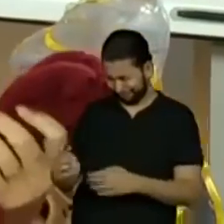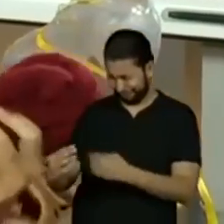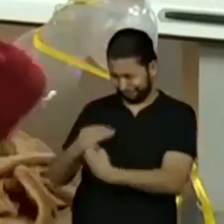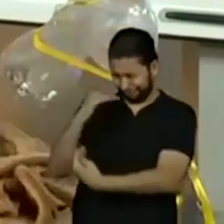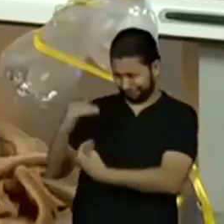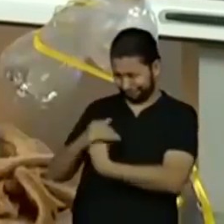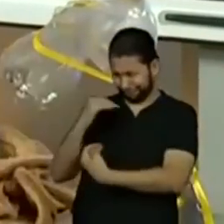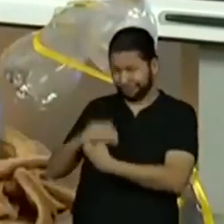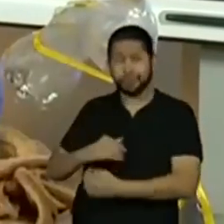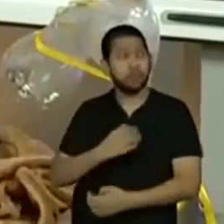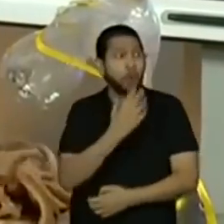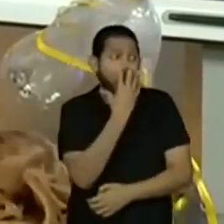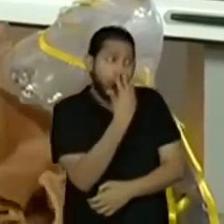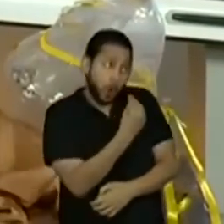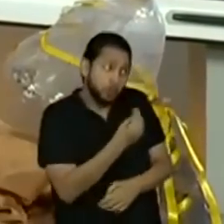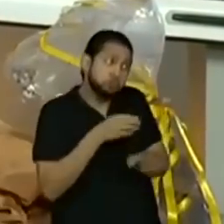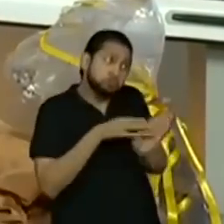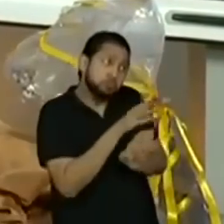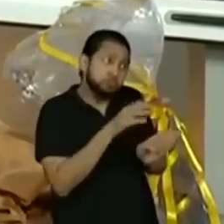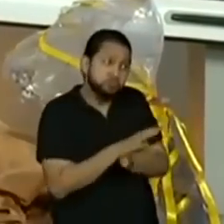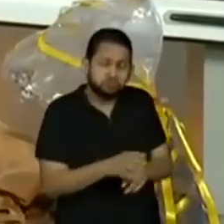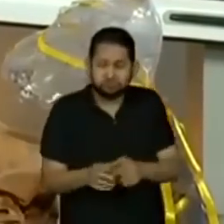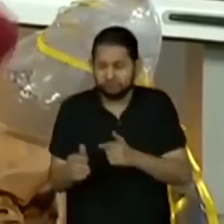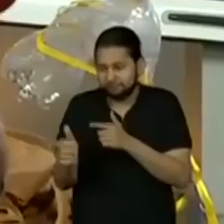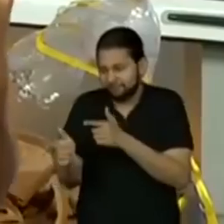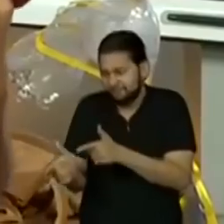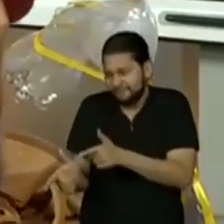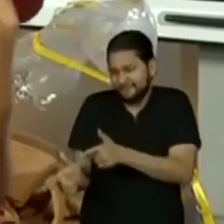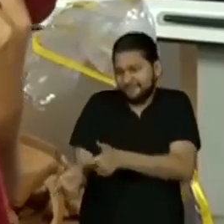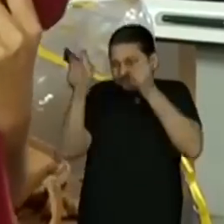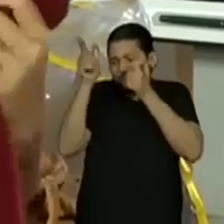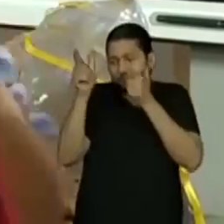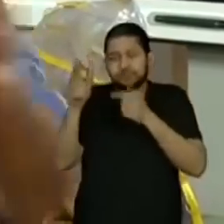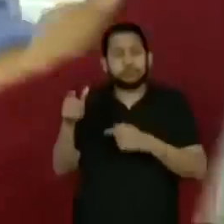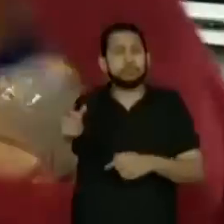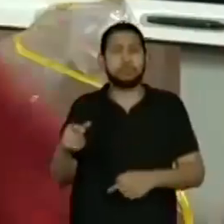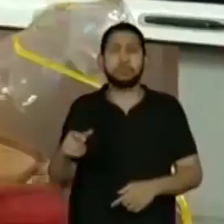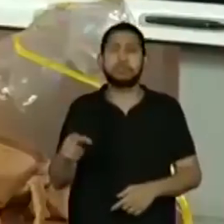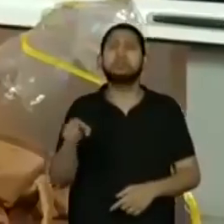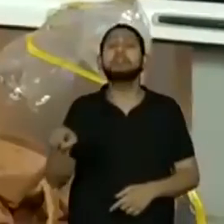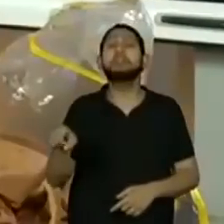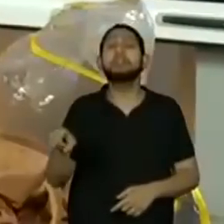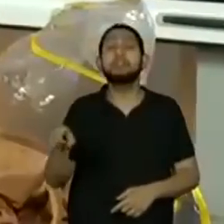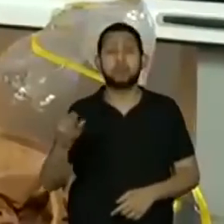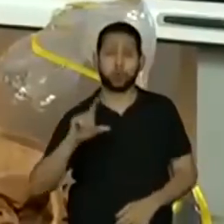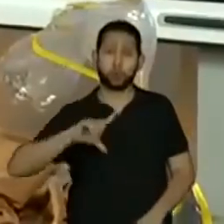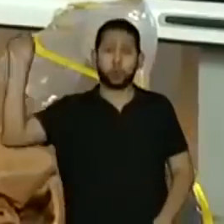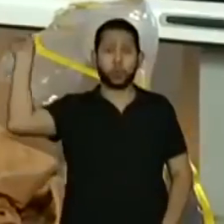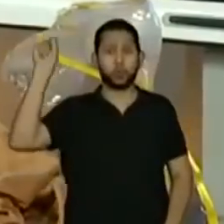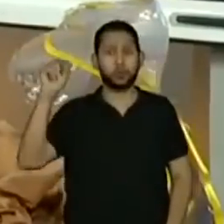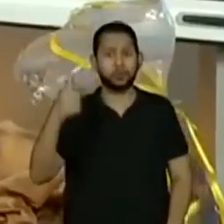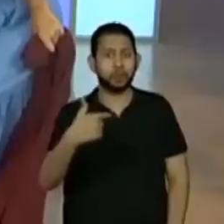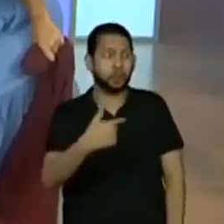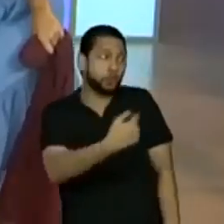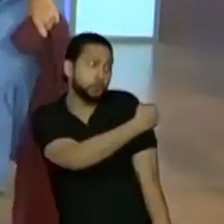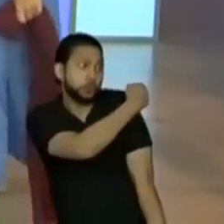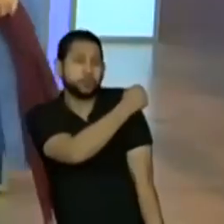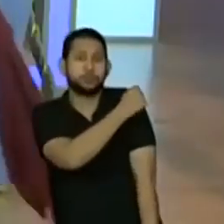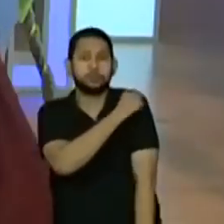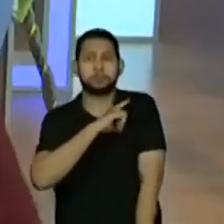pode me dar conselhos? E pegou a espingarda e atirou na raposa. Só que a raposa, ó, saiu correndo e foi